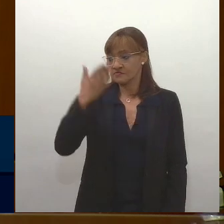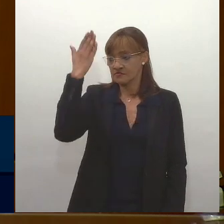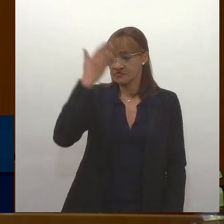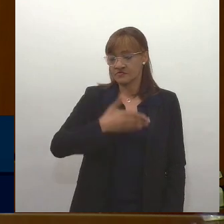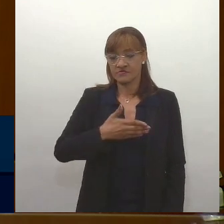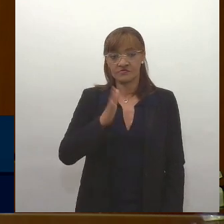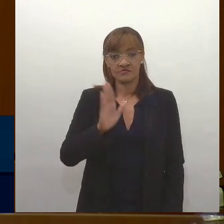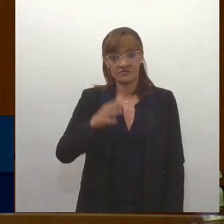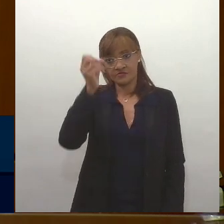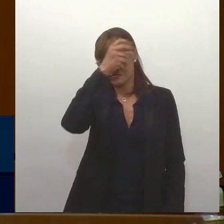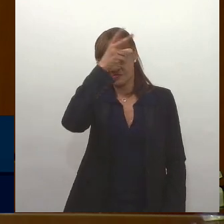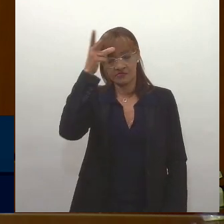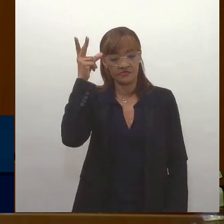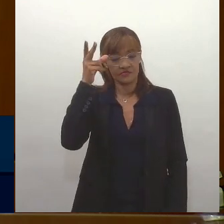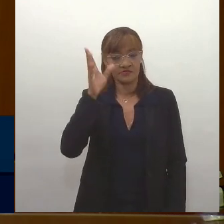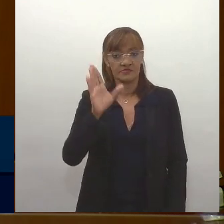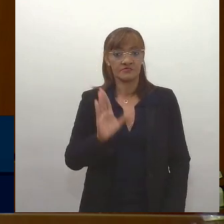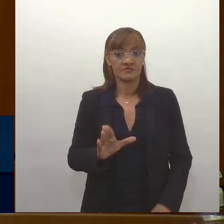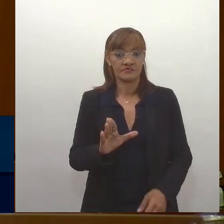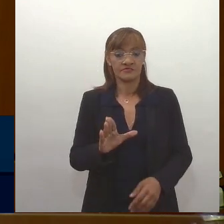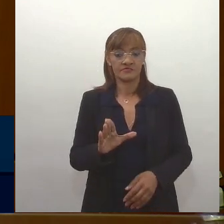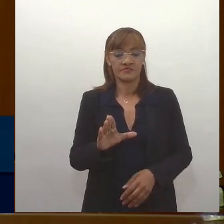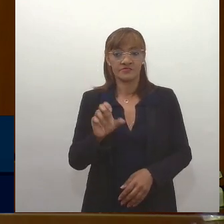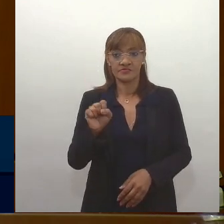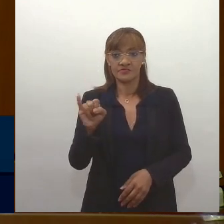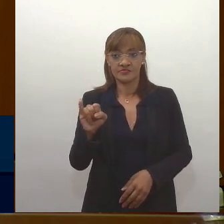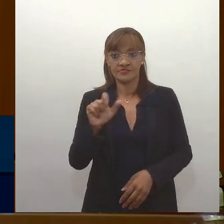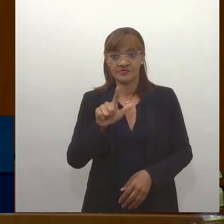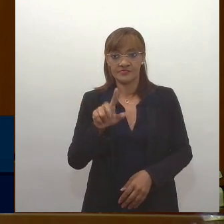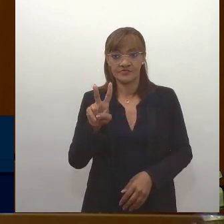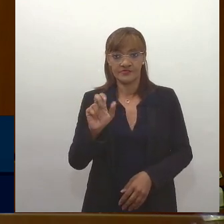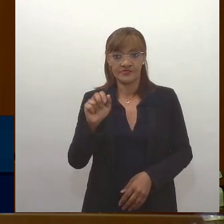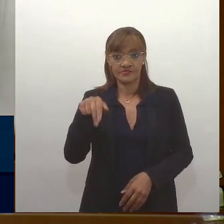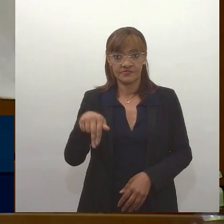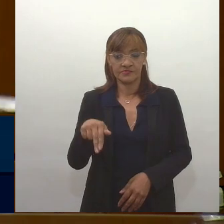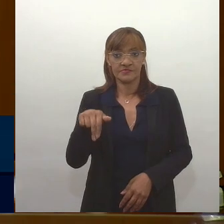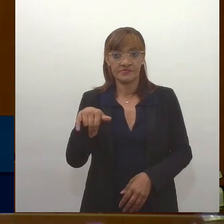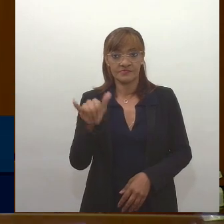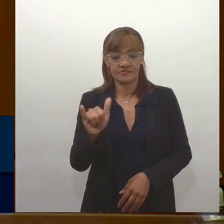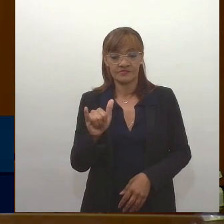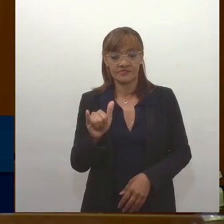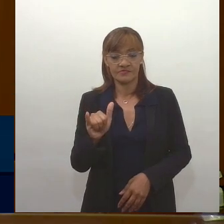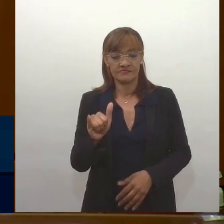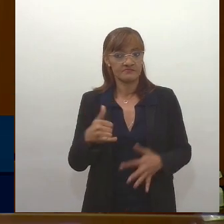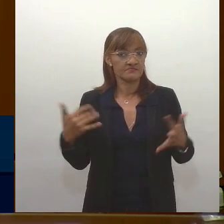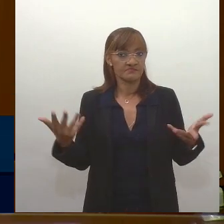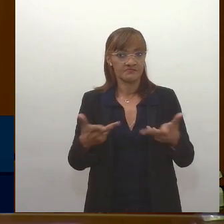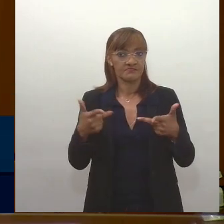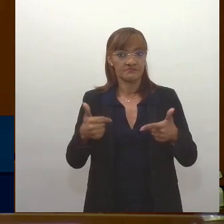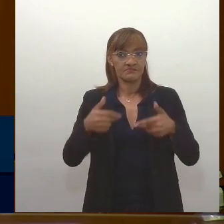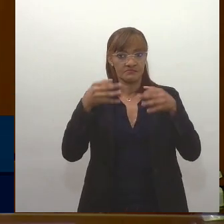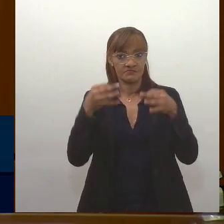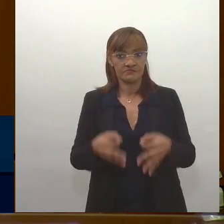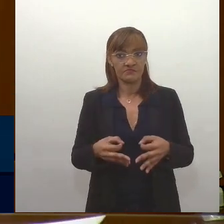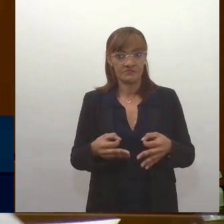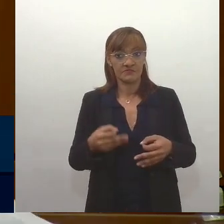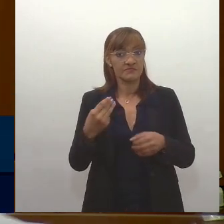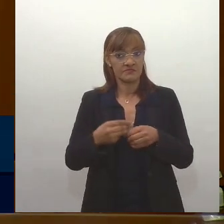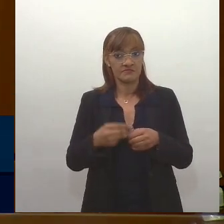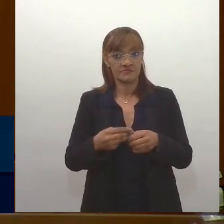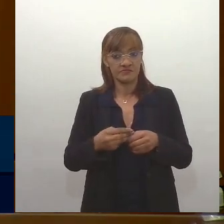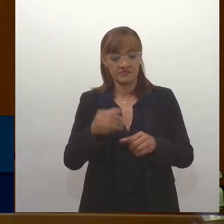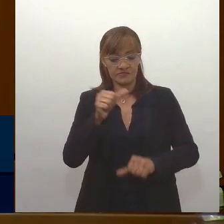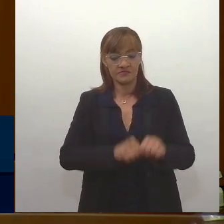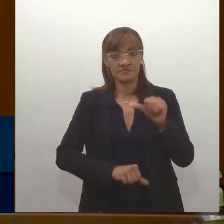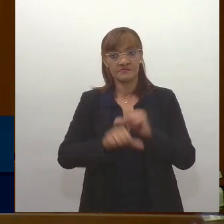gestur exemplar aguerrida e comprometida foi completamente restaurada gostaria também senhor presidente